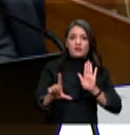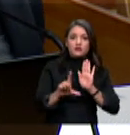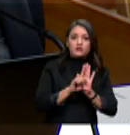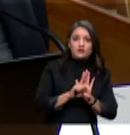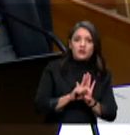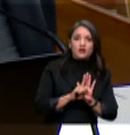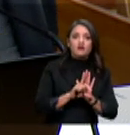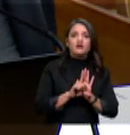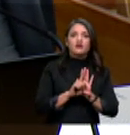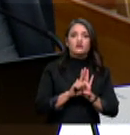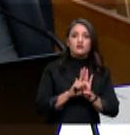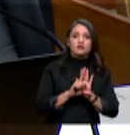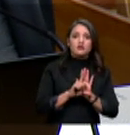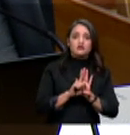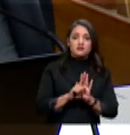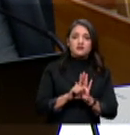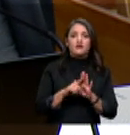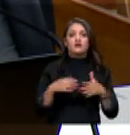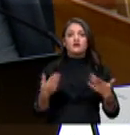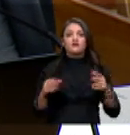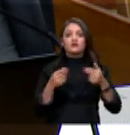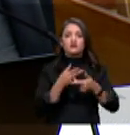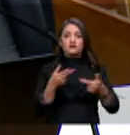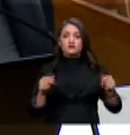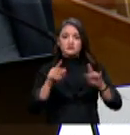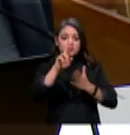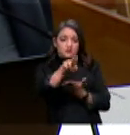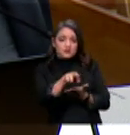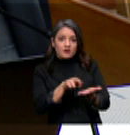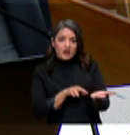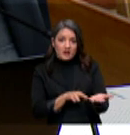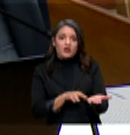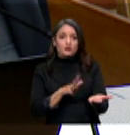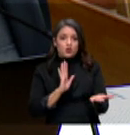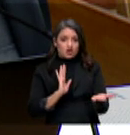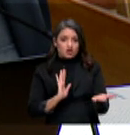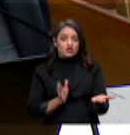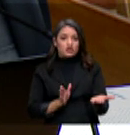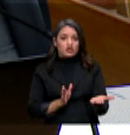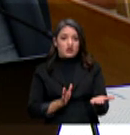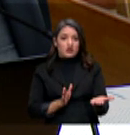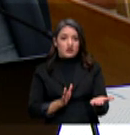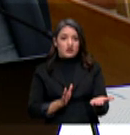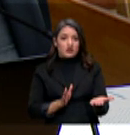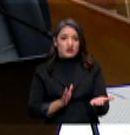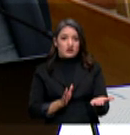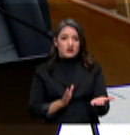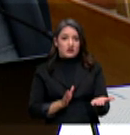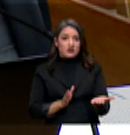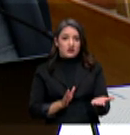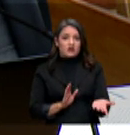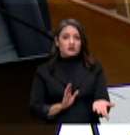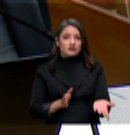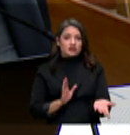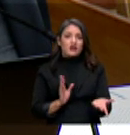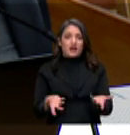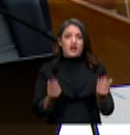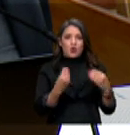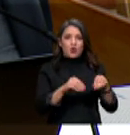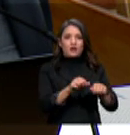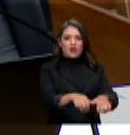já, essa questão é de minha relatoria, eu já coloquei no plenário